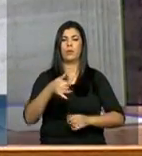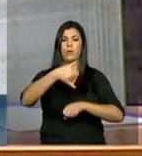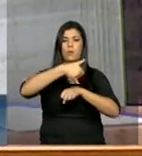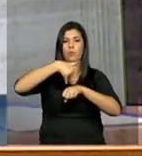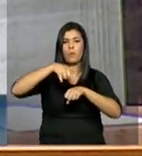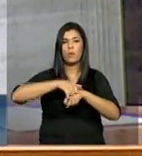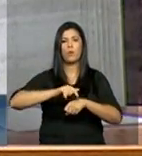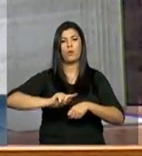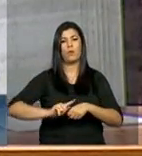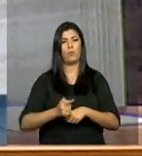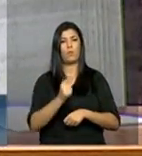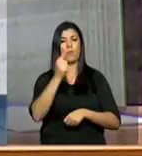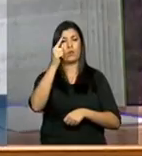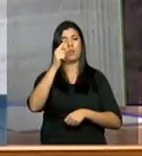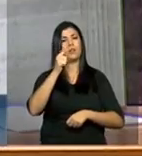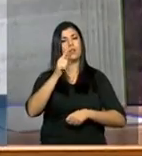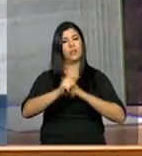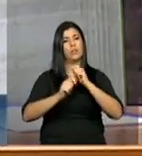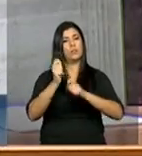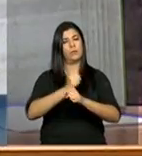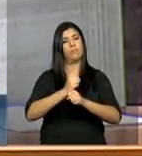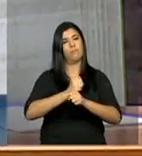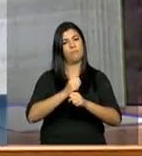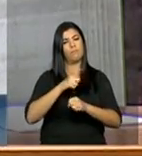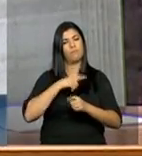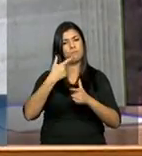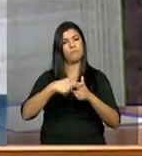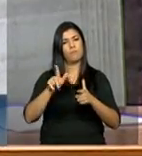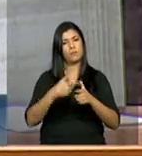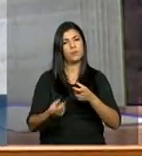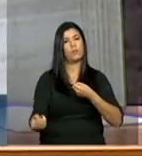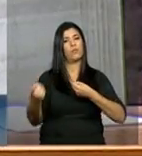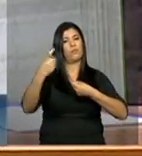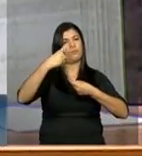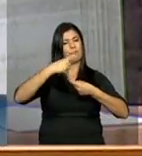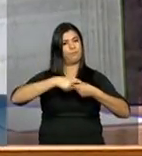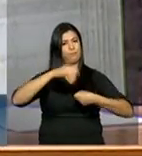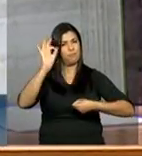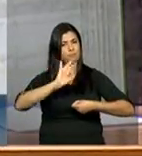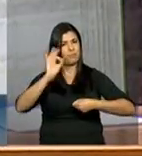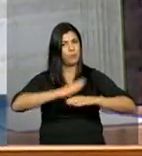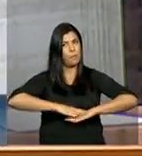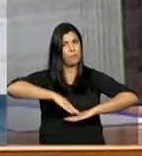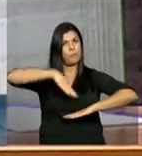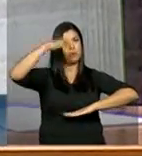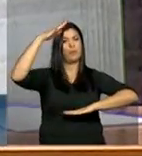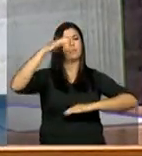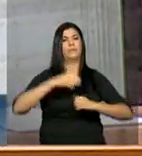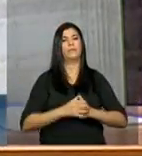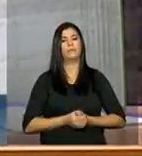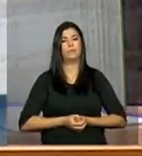gás pela Petrobras durante esse ano, voltando a quebrar recordes na produção de petróleo.